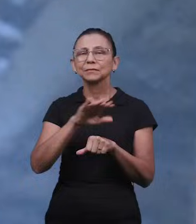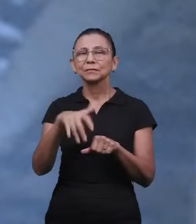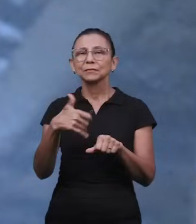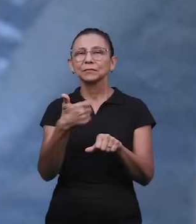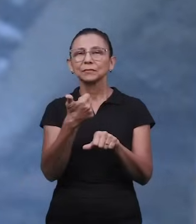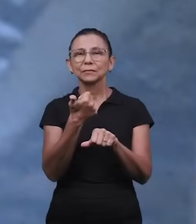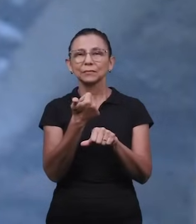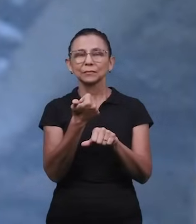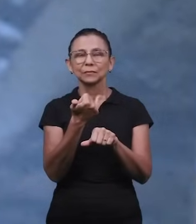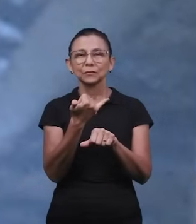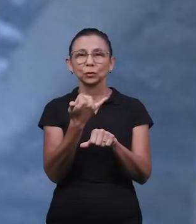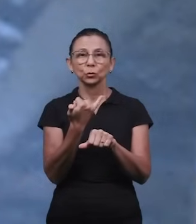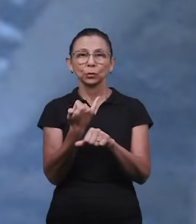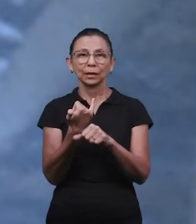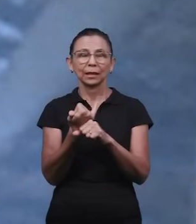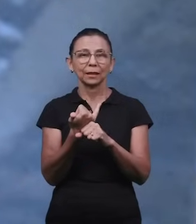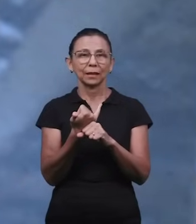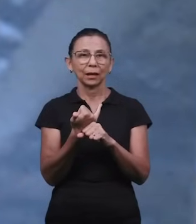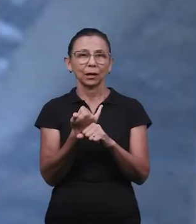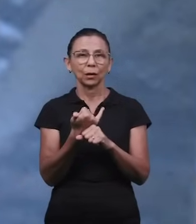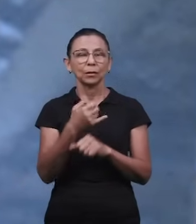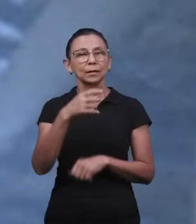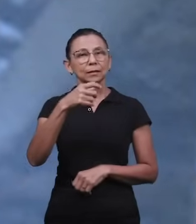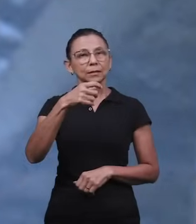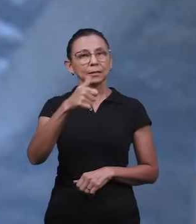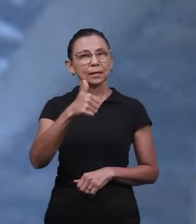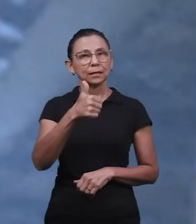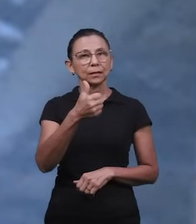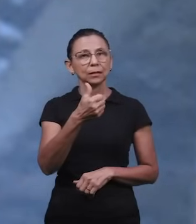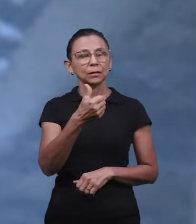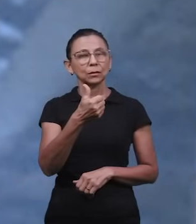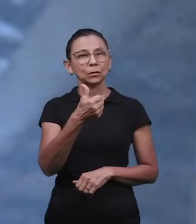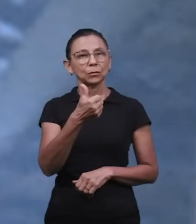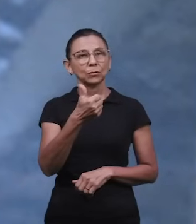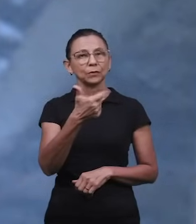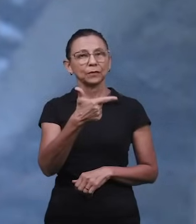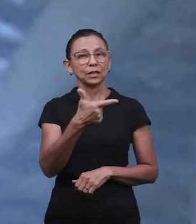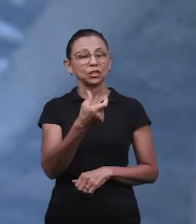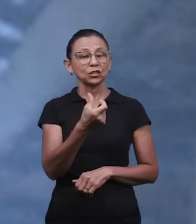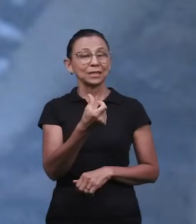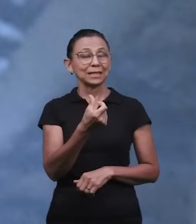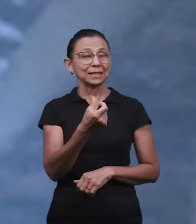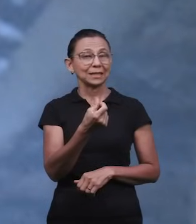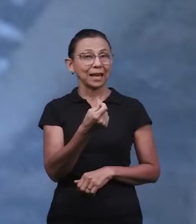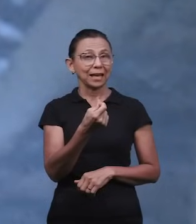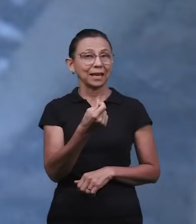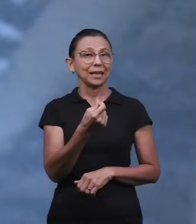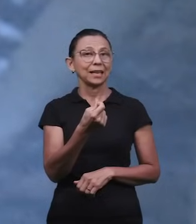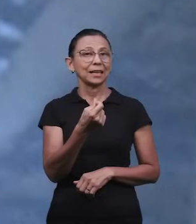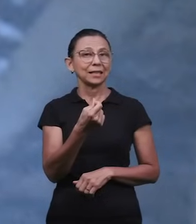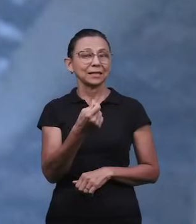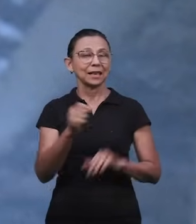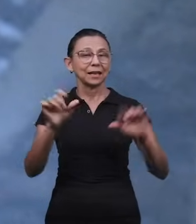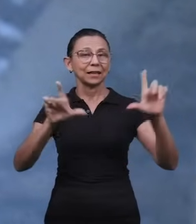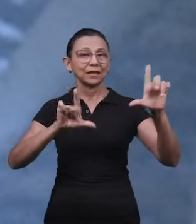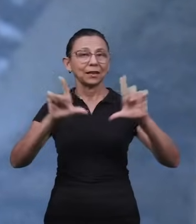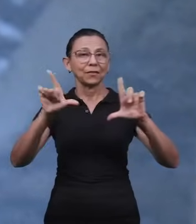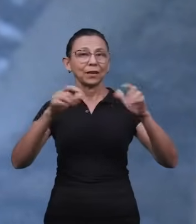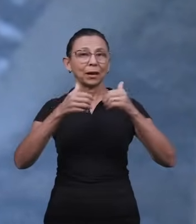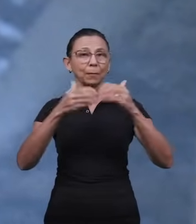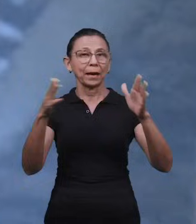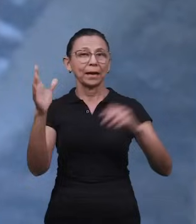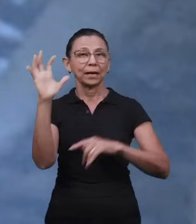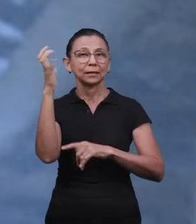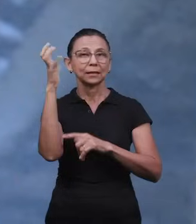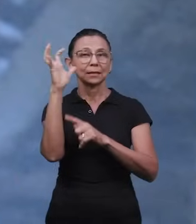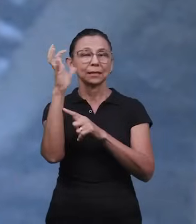126, canal aberto pela Parabólica. Você que mora no interior do Brasil já está acostumado com isso, antena